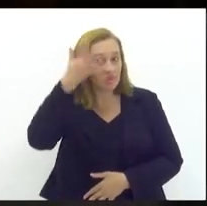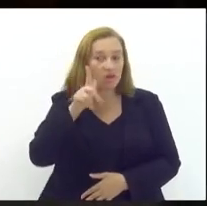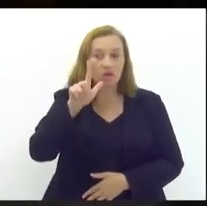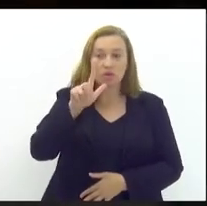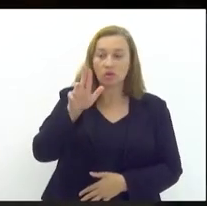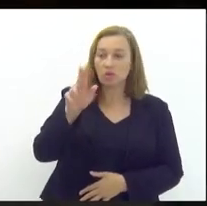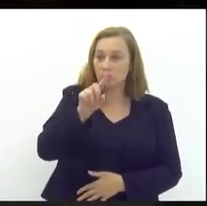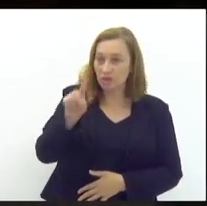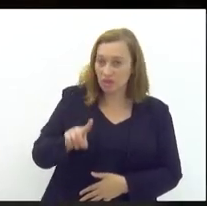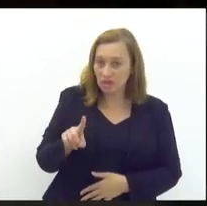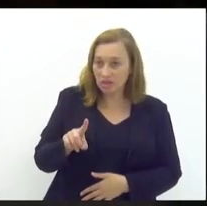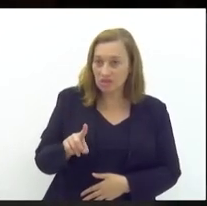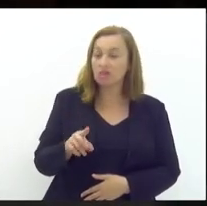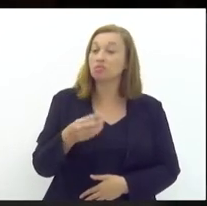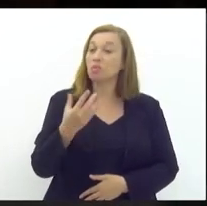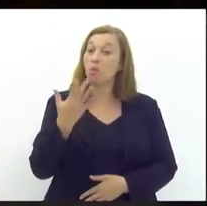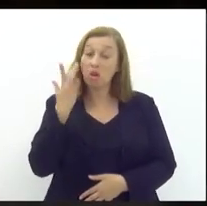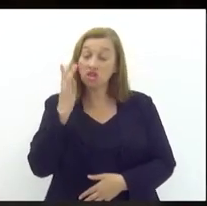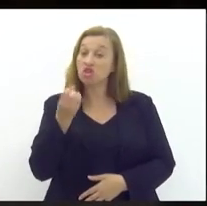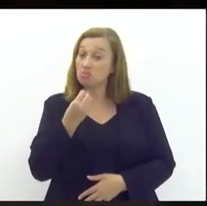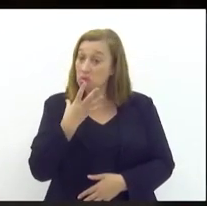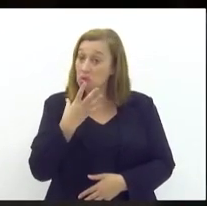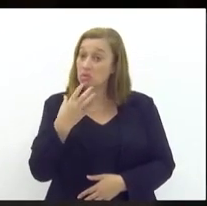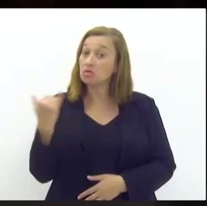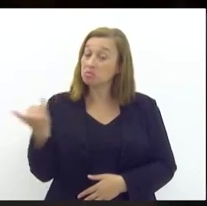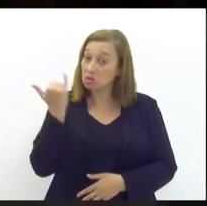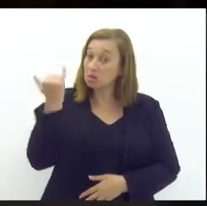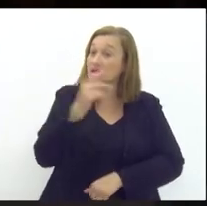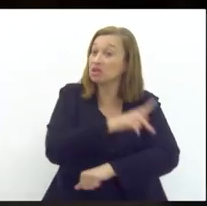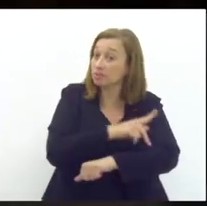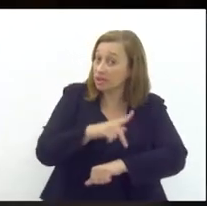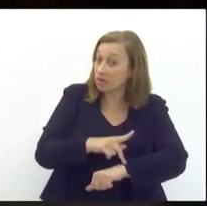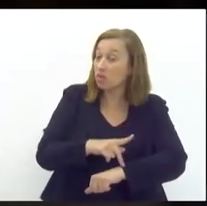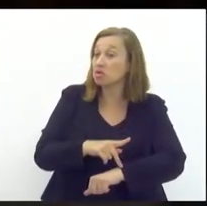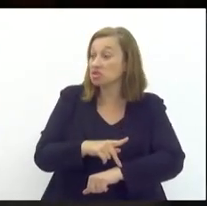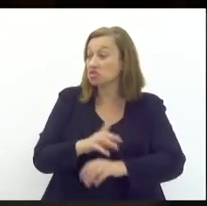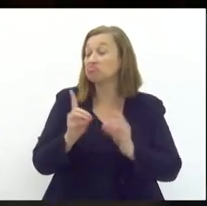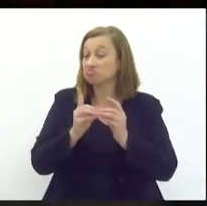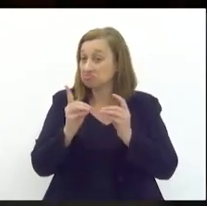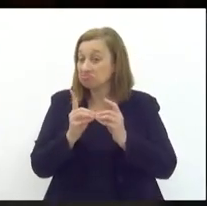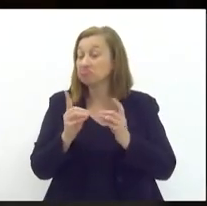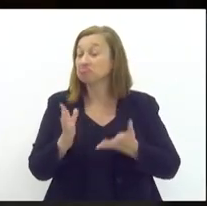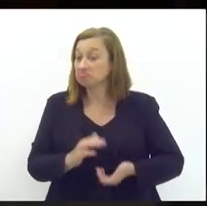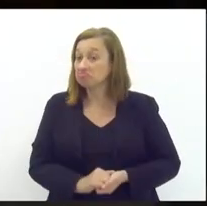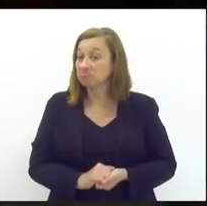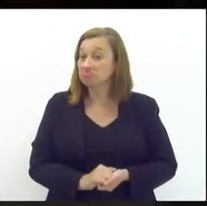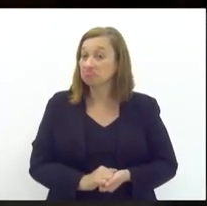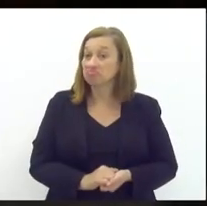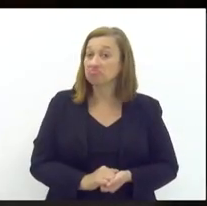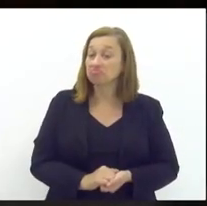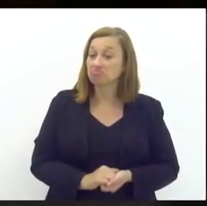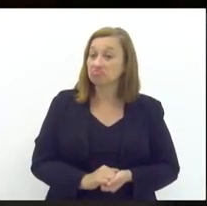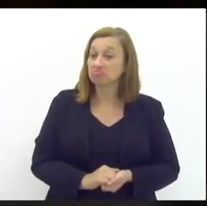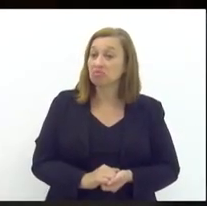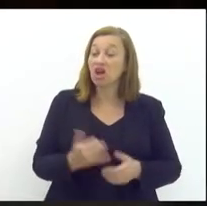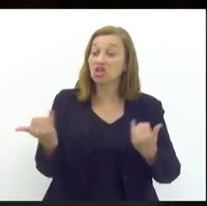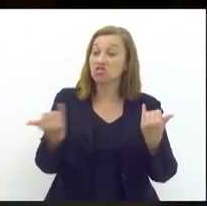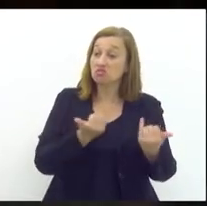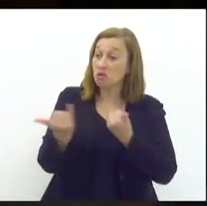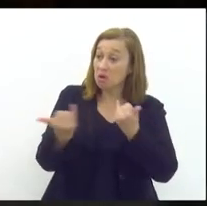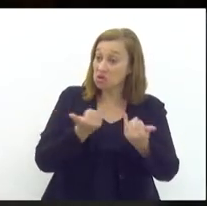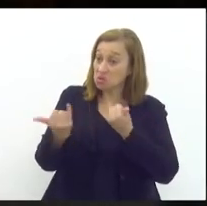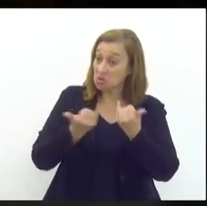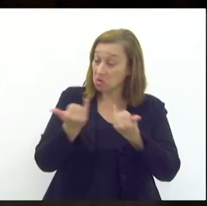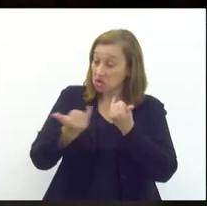Gustavo achei profundamente pedagógica didática seus gráficos seguramente